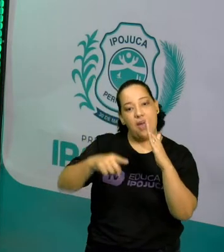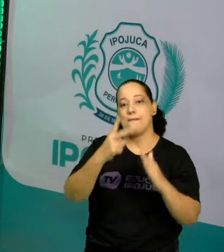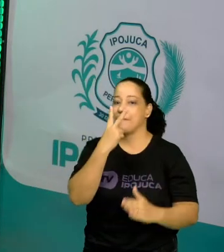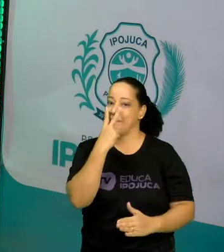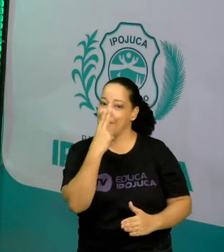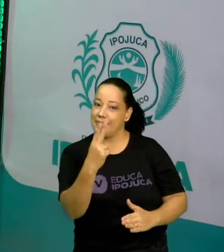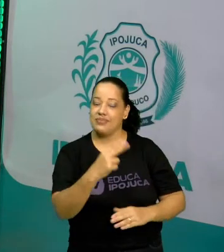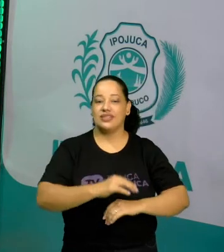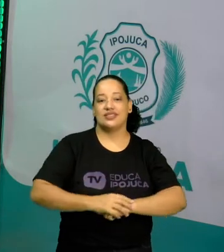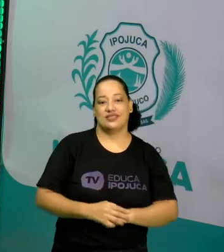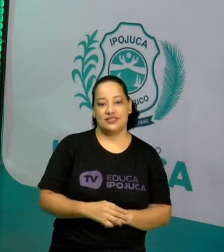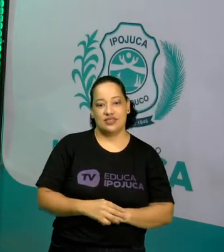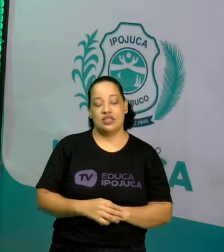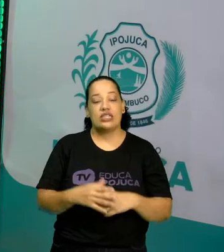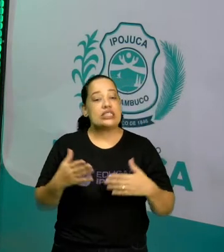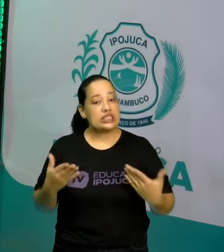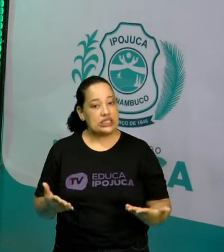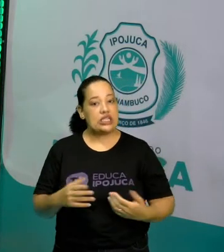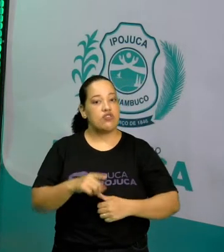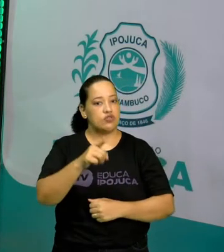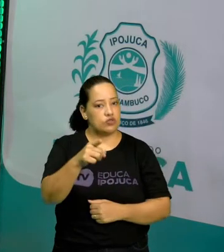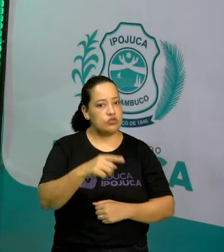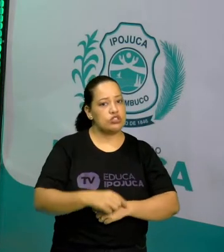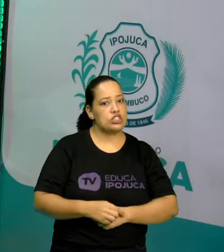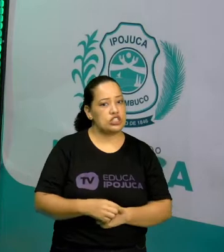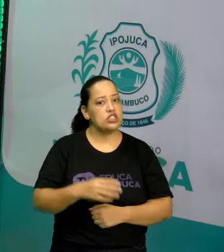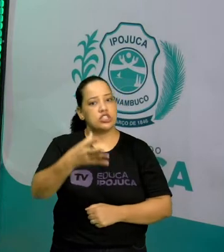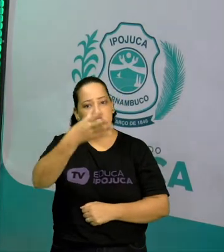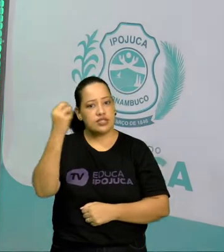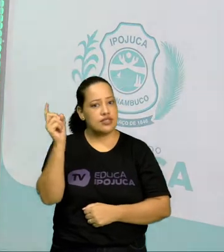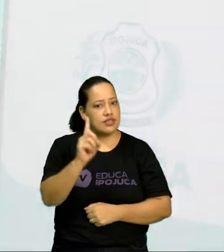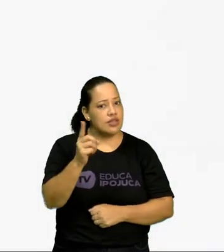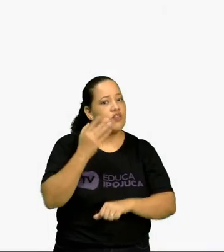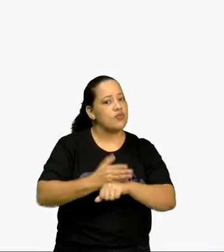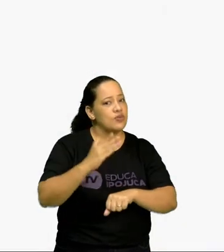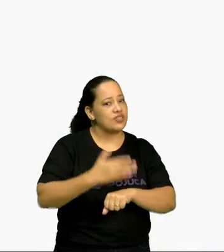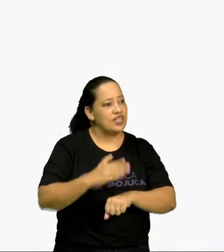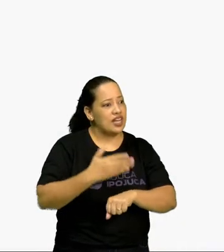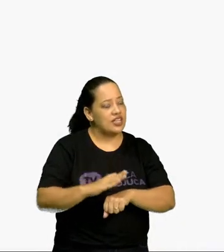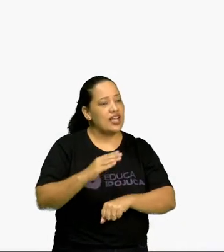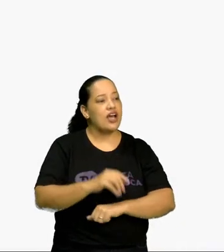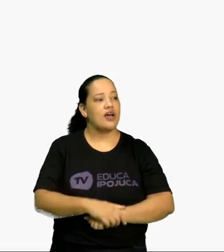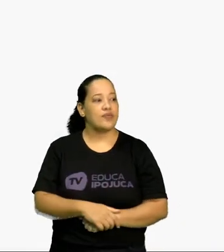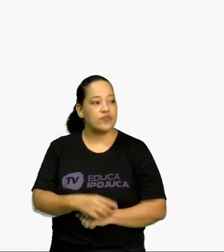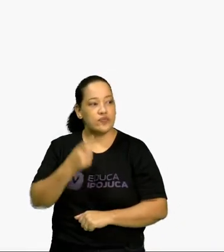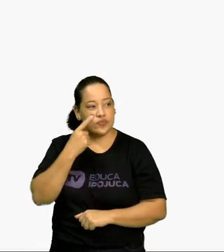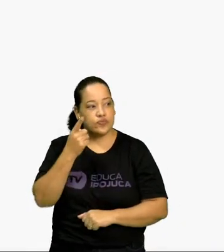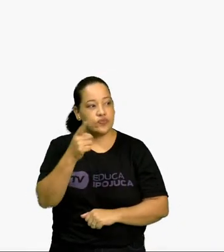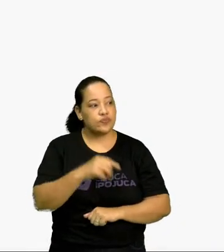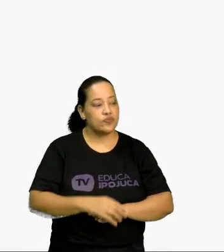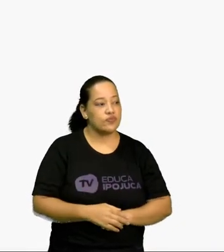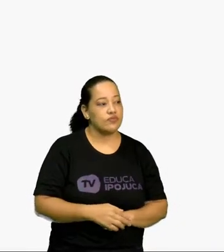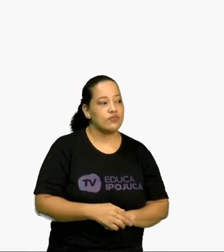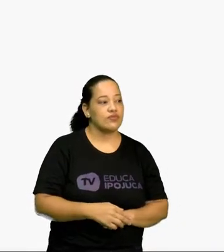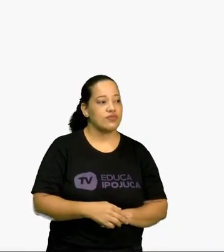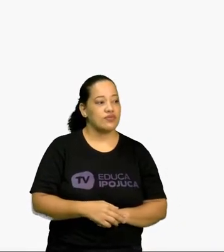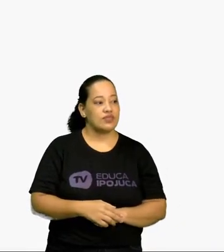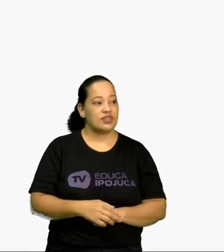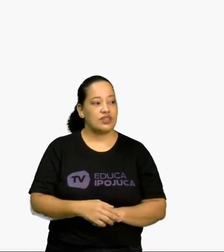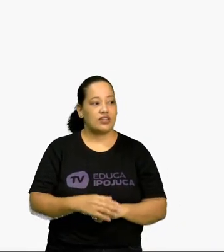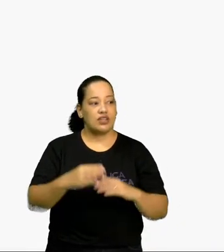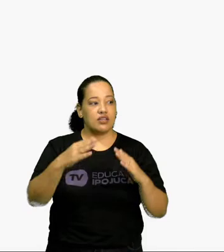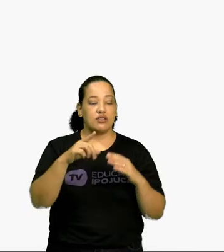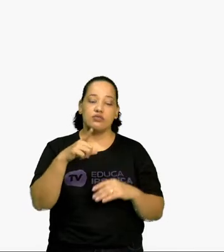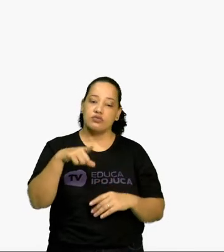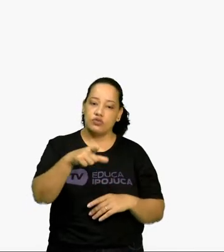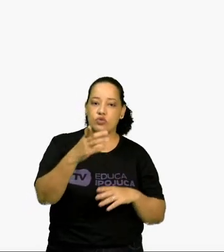congruentes. Relembrando para você não perder. Vamos praticar um pouco? Vamos lá. Calcule os